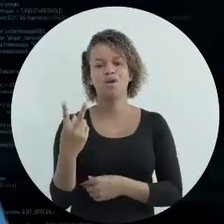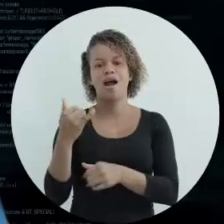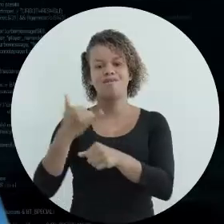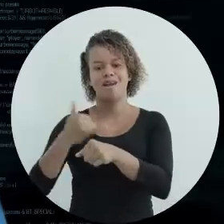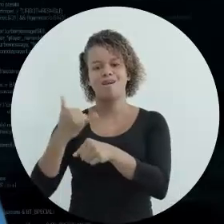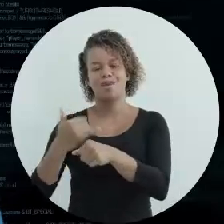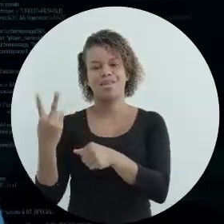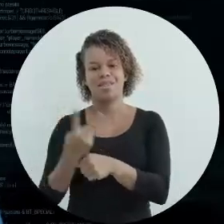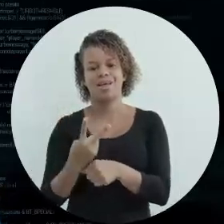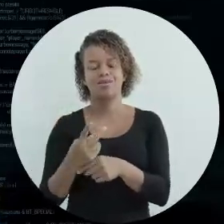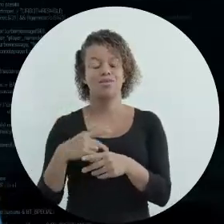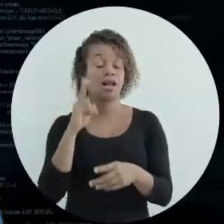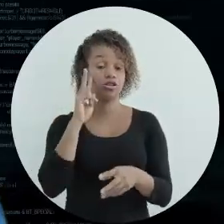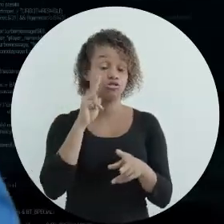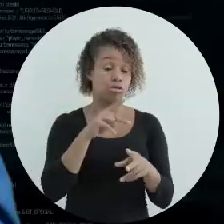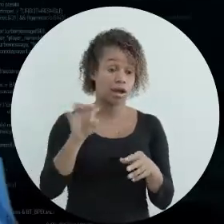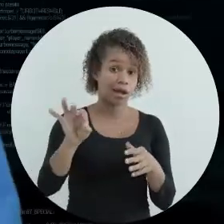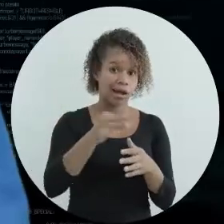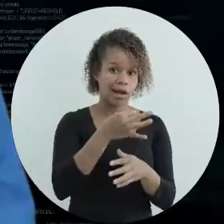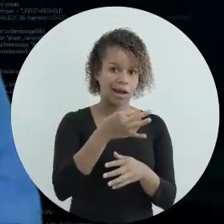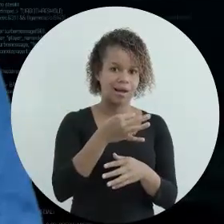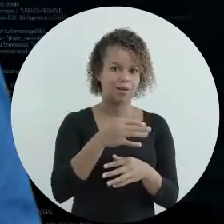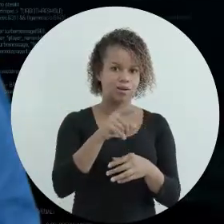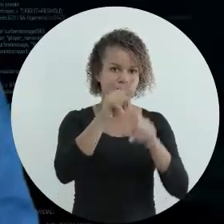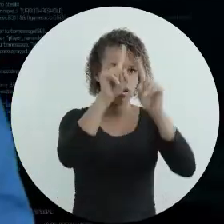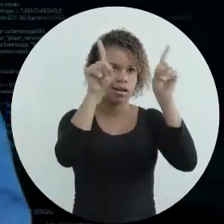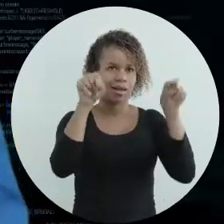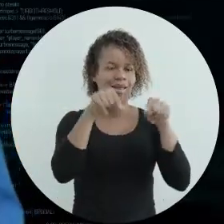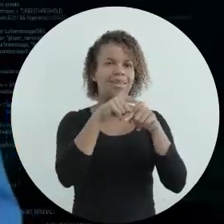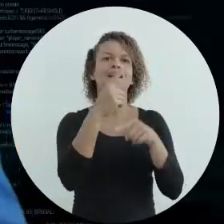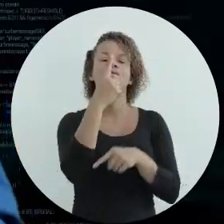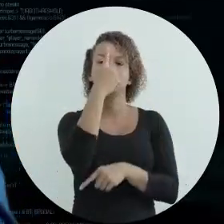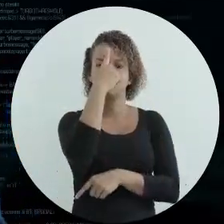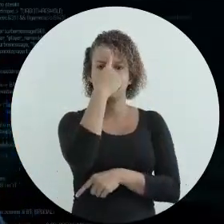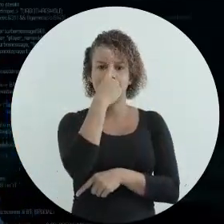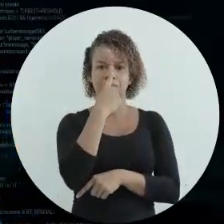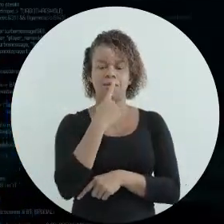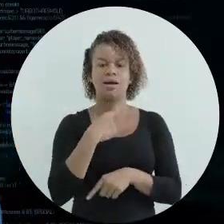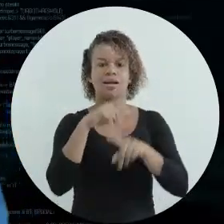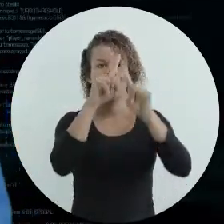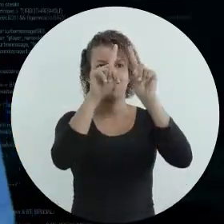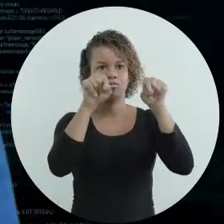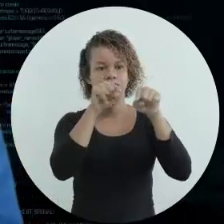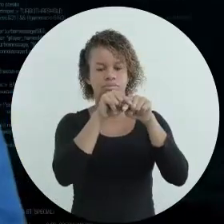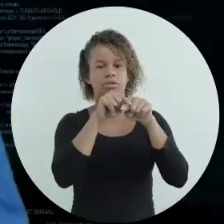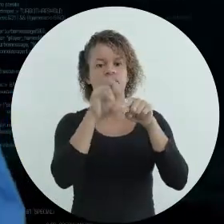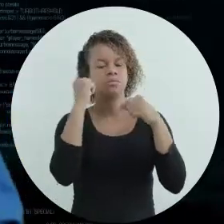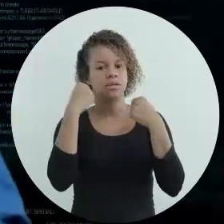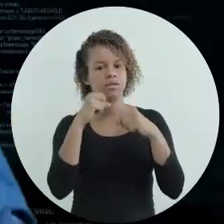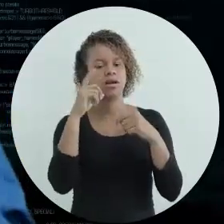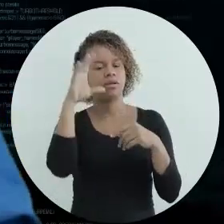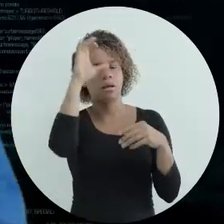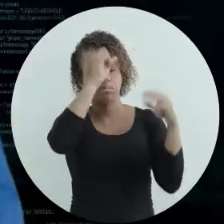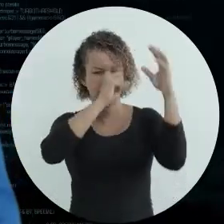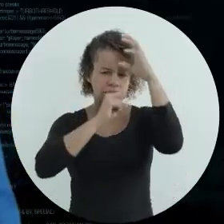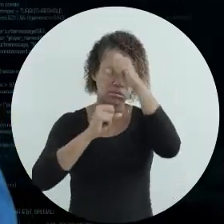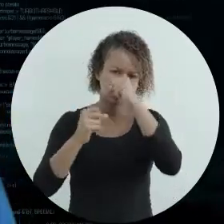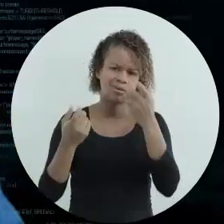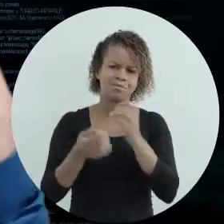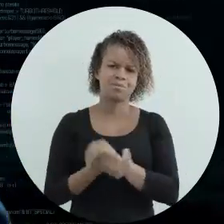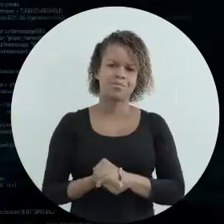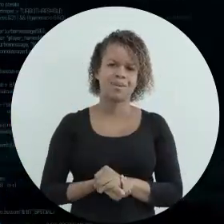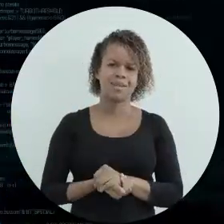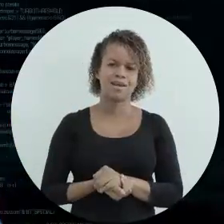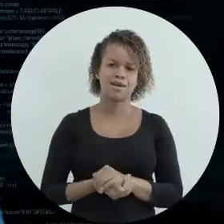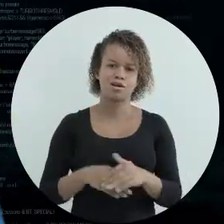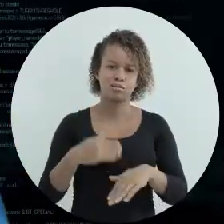destacado no retângulo amarelo é um exemplo de código JavaScript. A gente vai aprender a cada competência